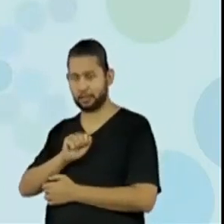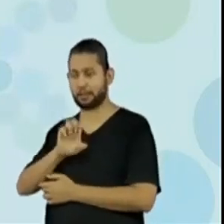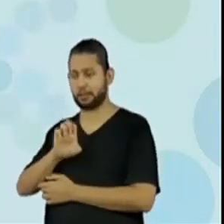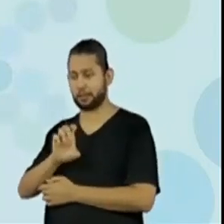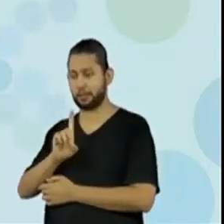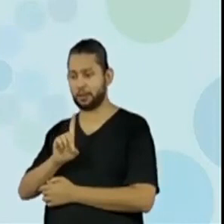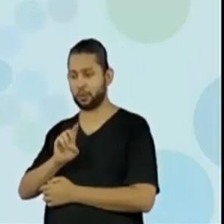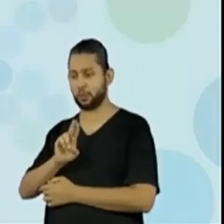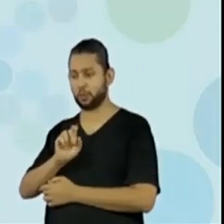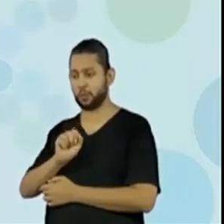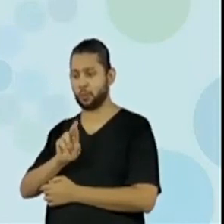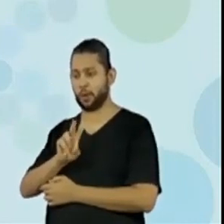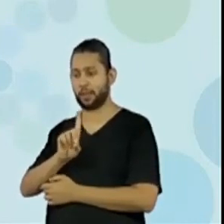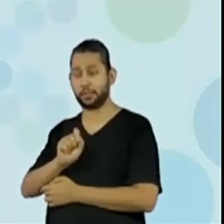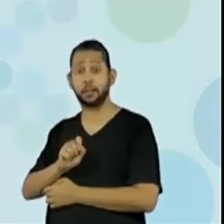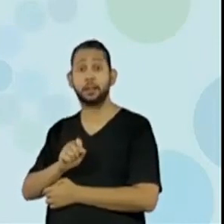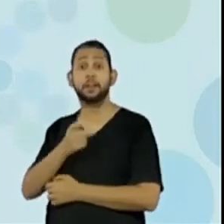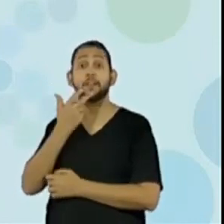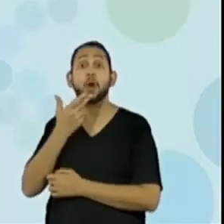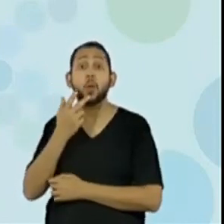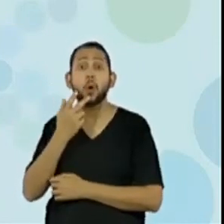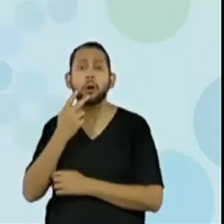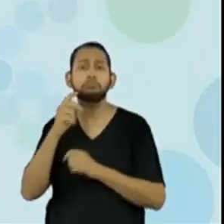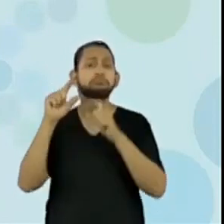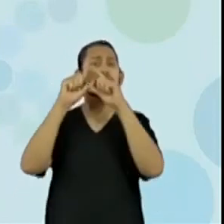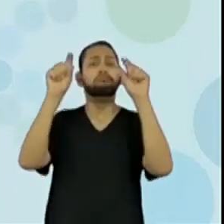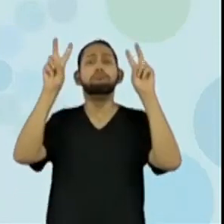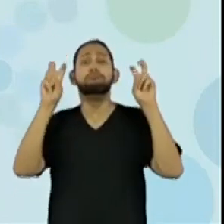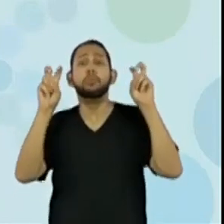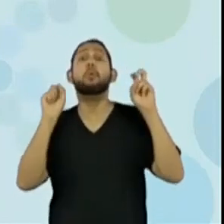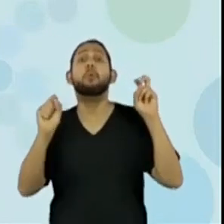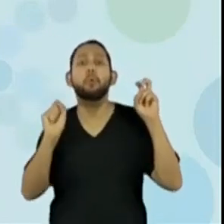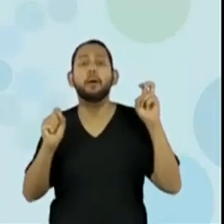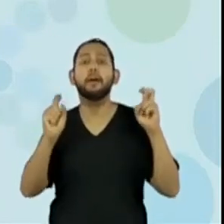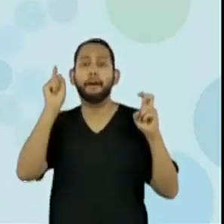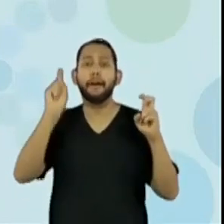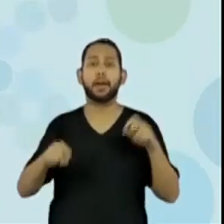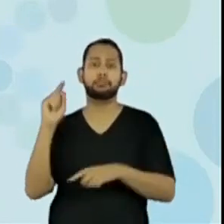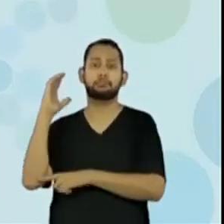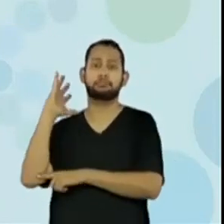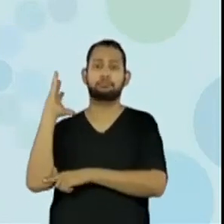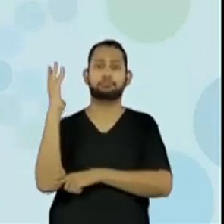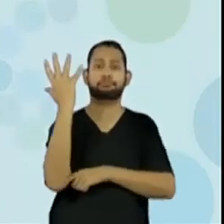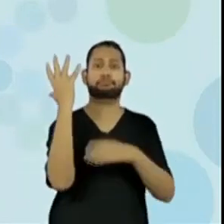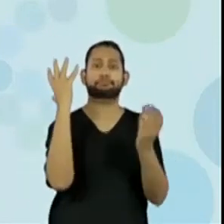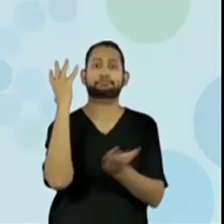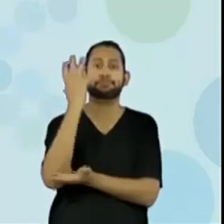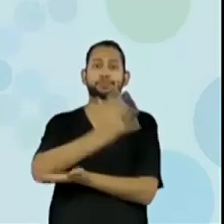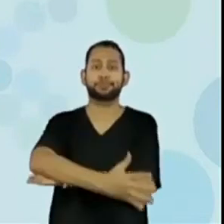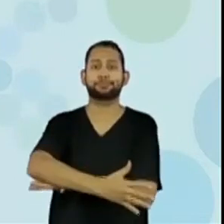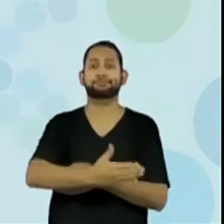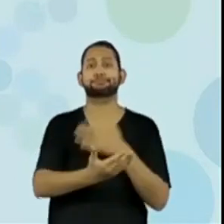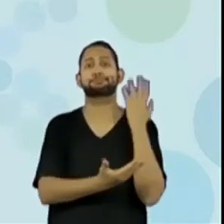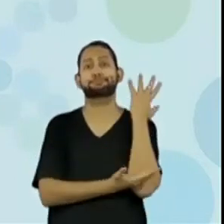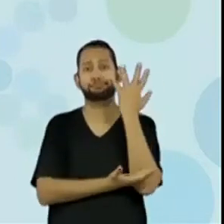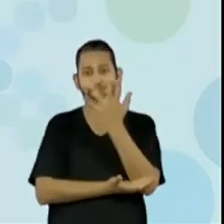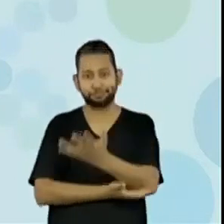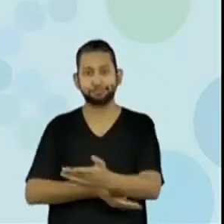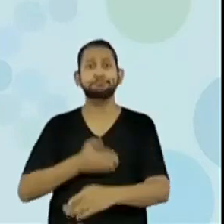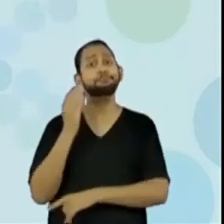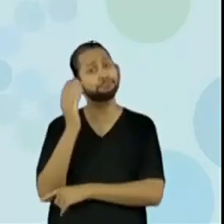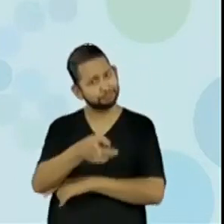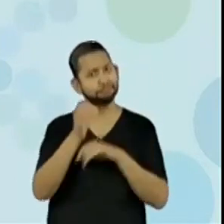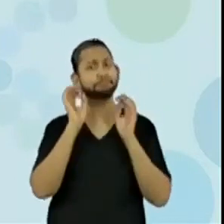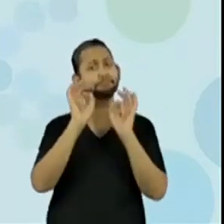já tem gente aí localizando no texto as informações explícitas, aquelas que estão claras e objetivas no